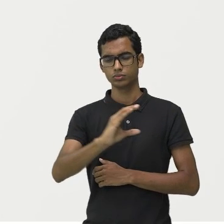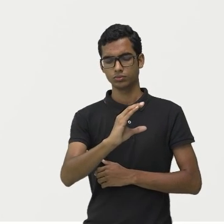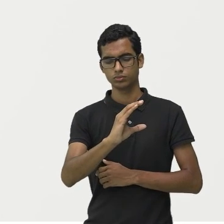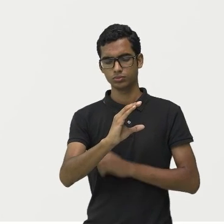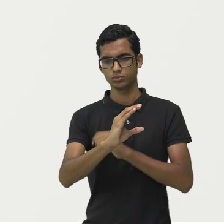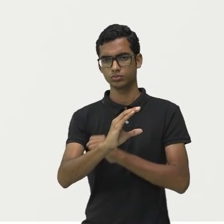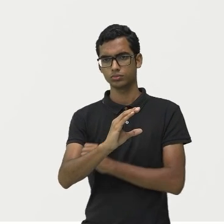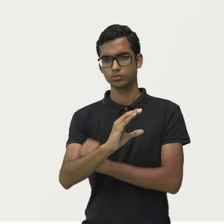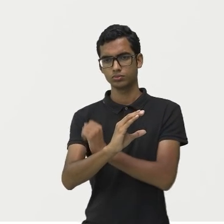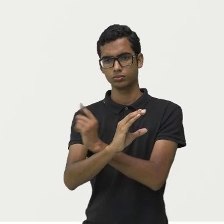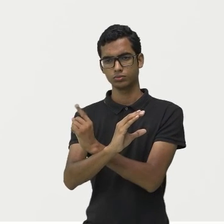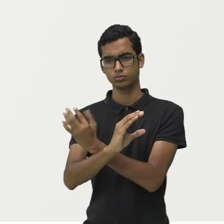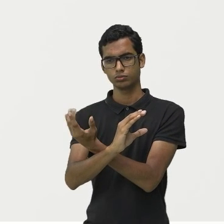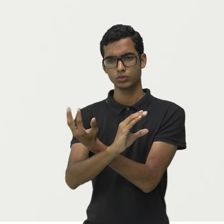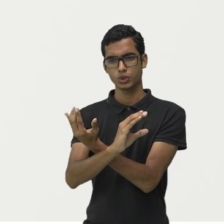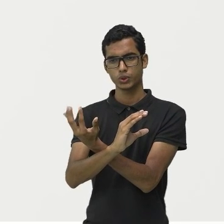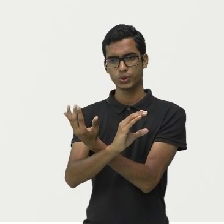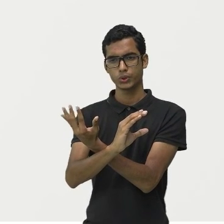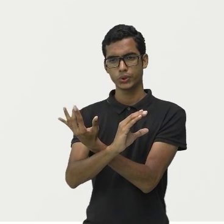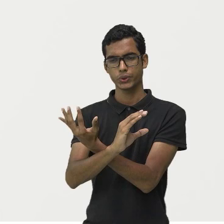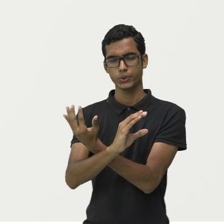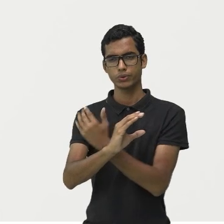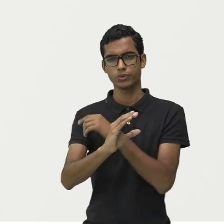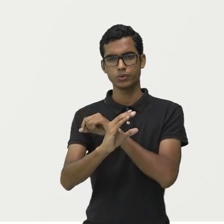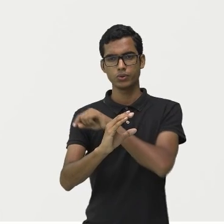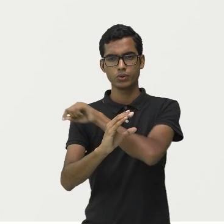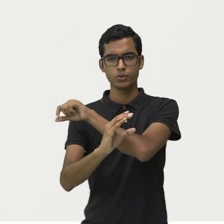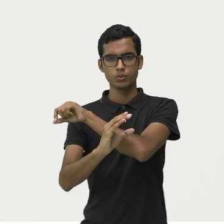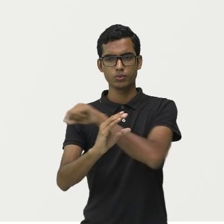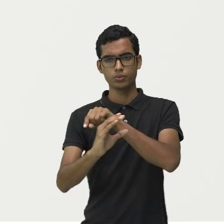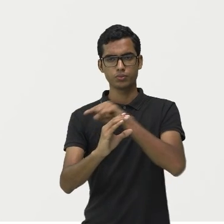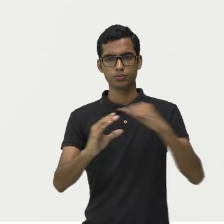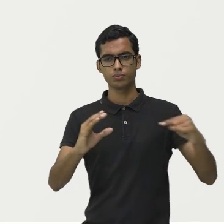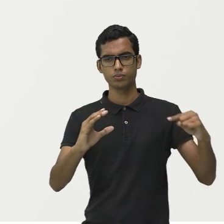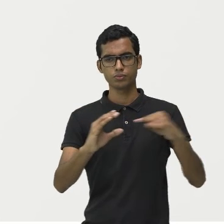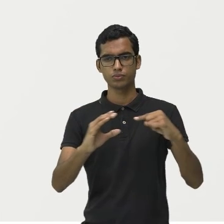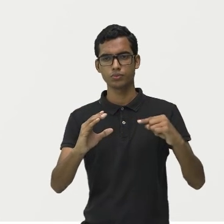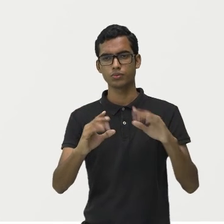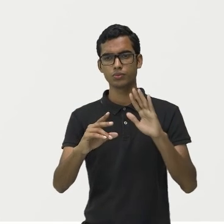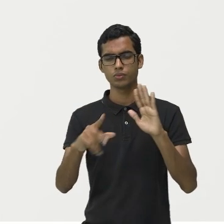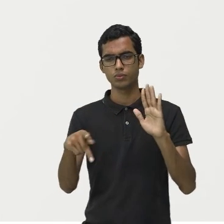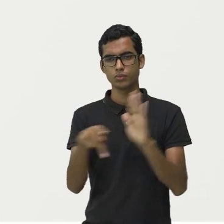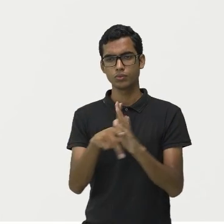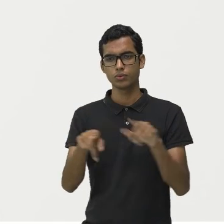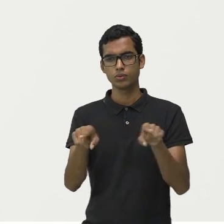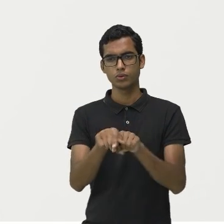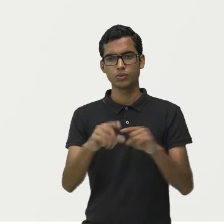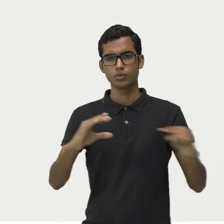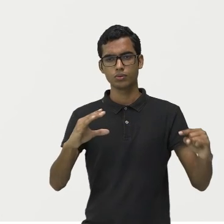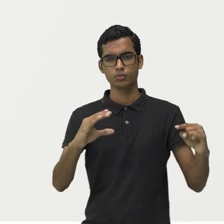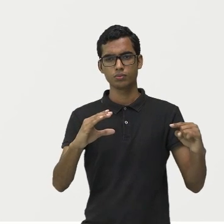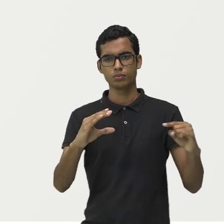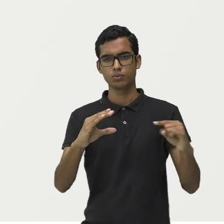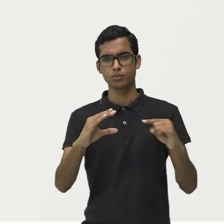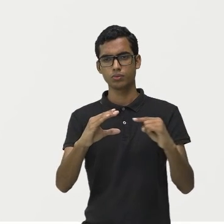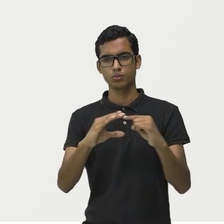principal e ele volta, ó, passando pelo foco, tá certo? Ele reflete passando pelo